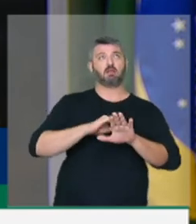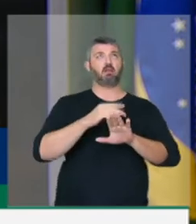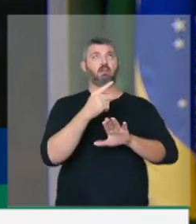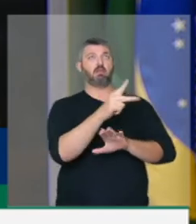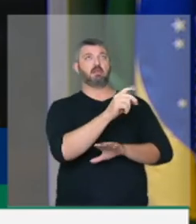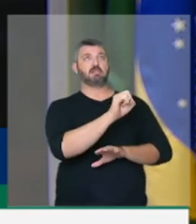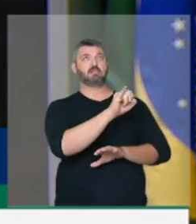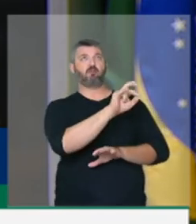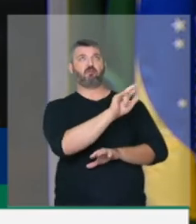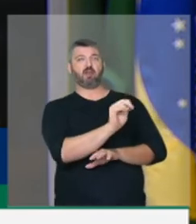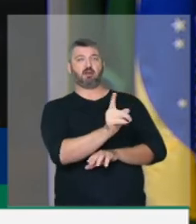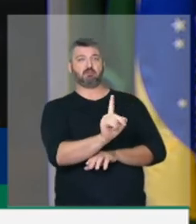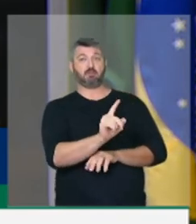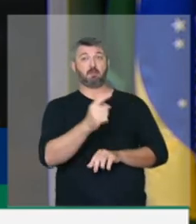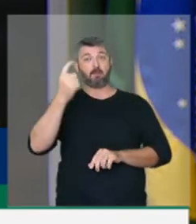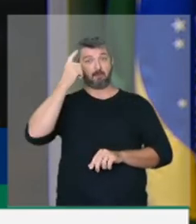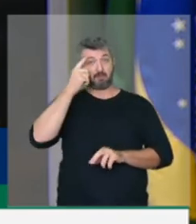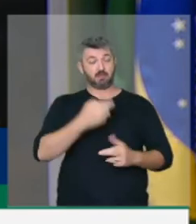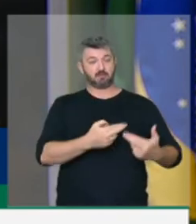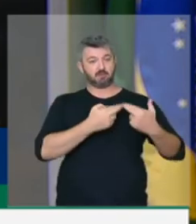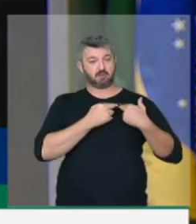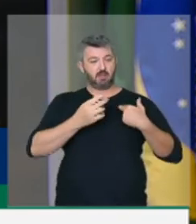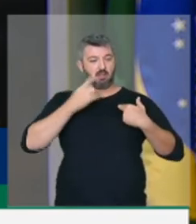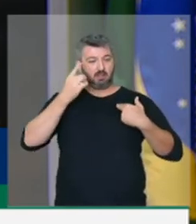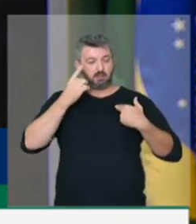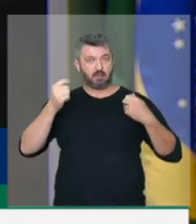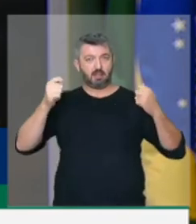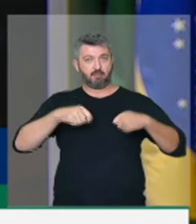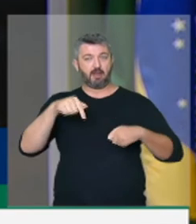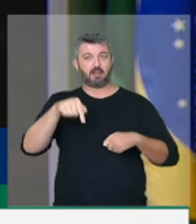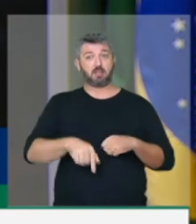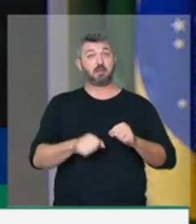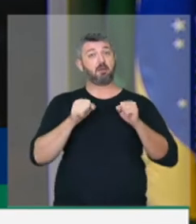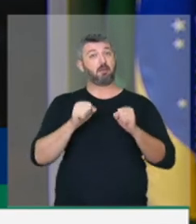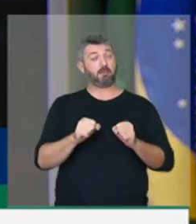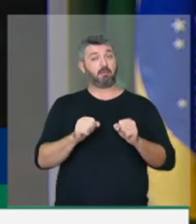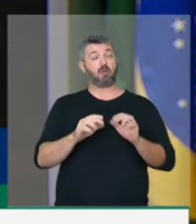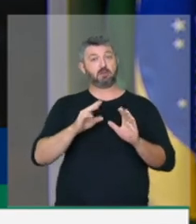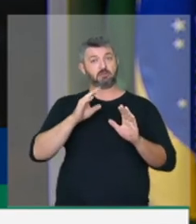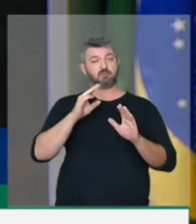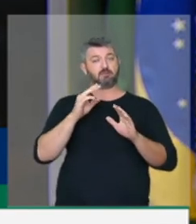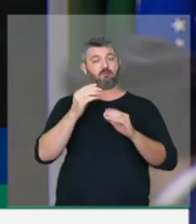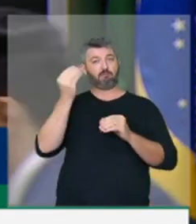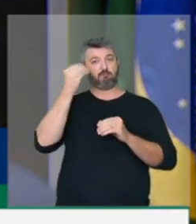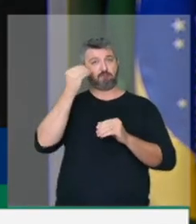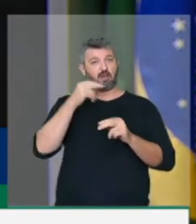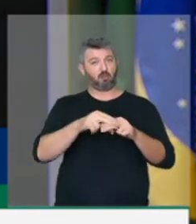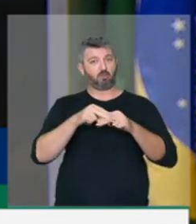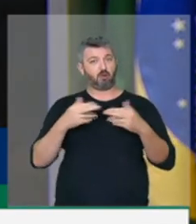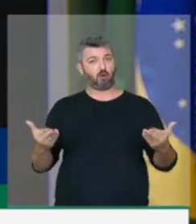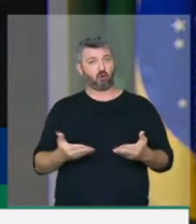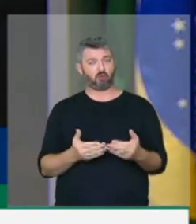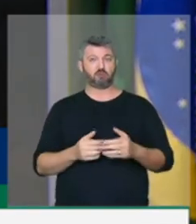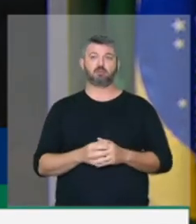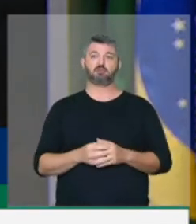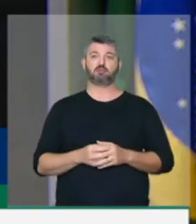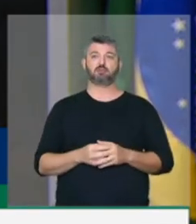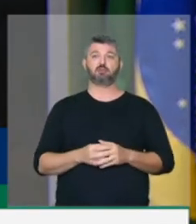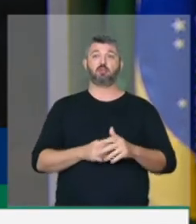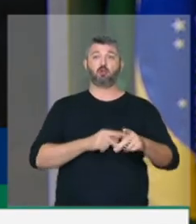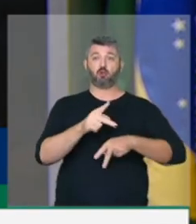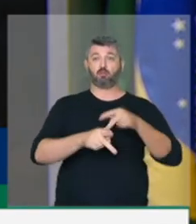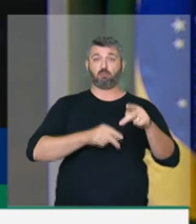Silveira, mas pensando nas nossas prerrogativas, que podem estar muito frágeis diante do dia de hoje, um dia histórico que a